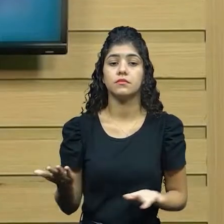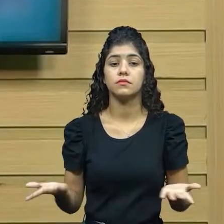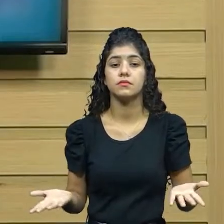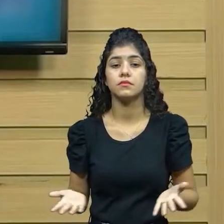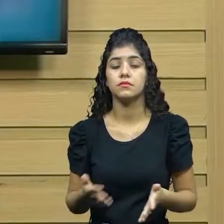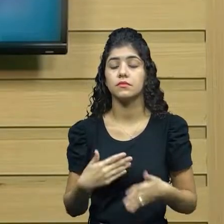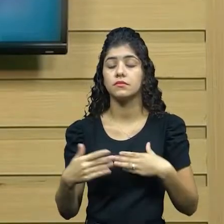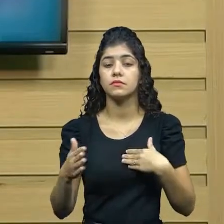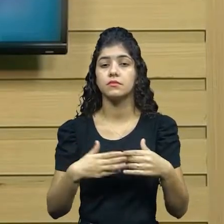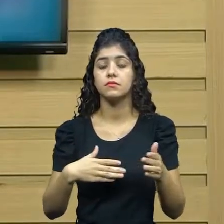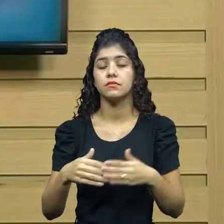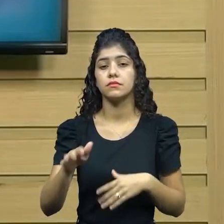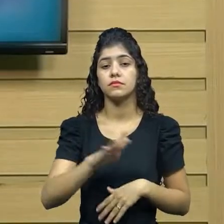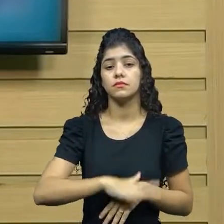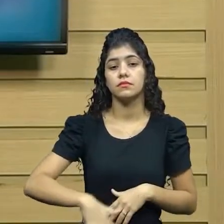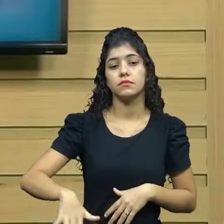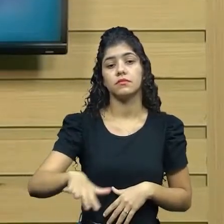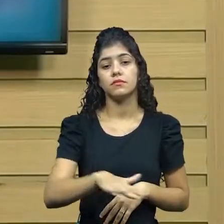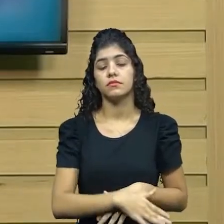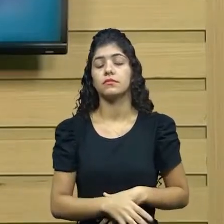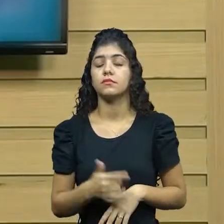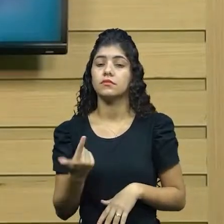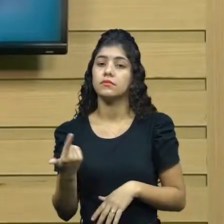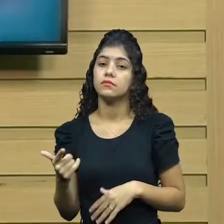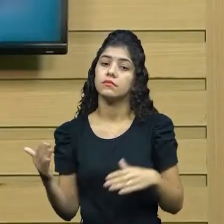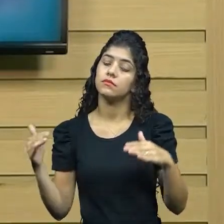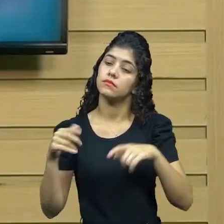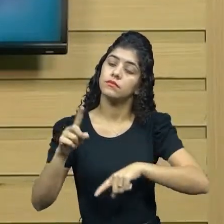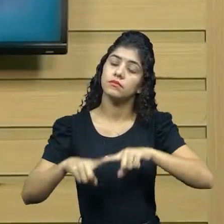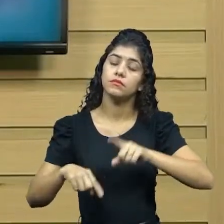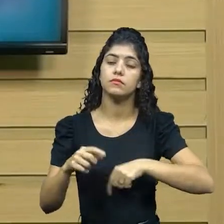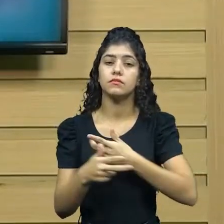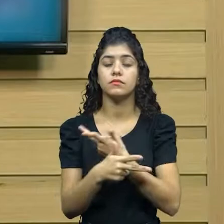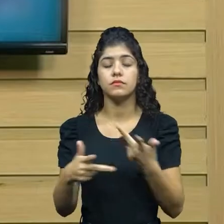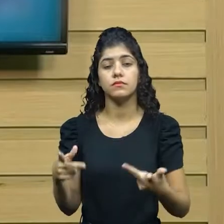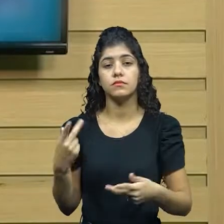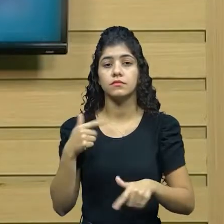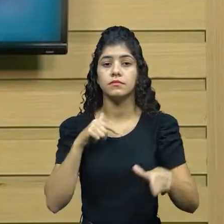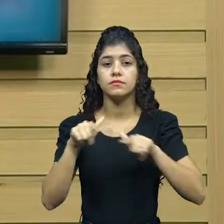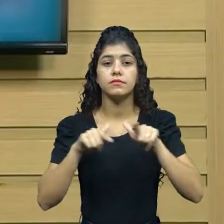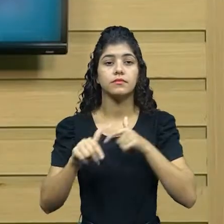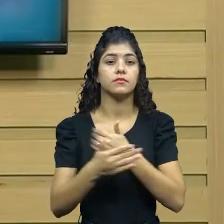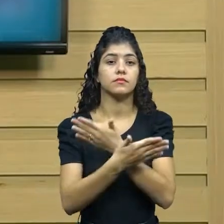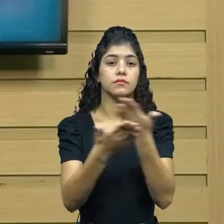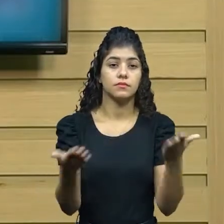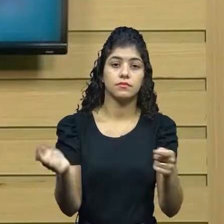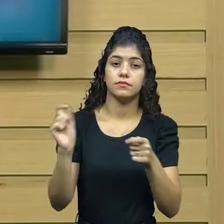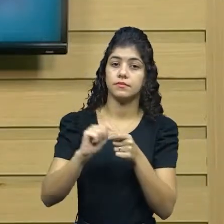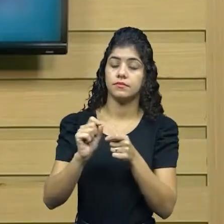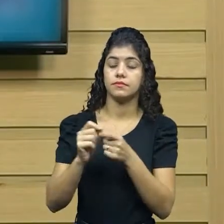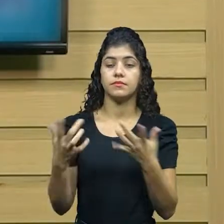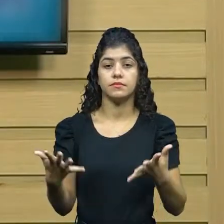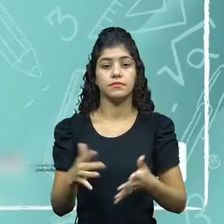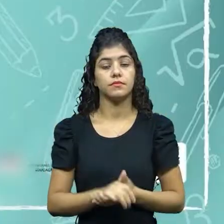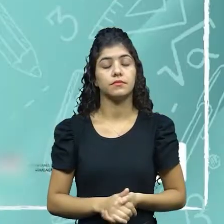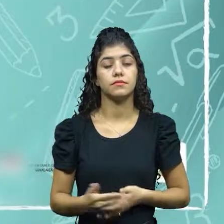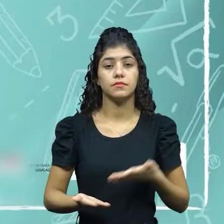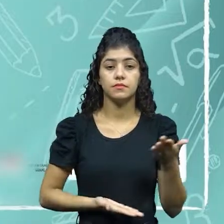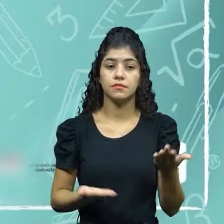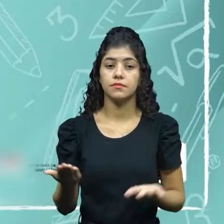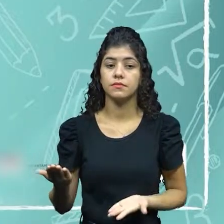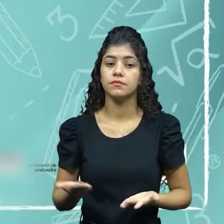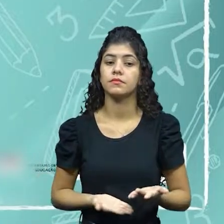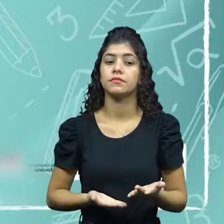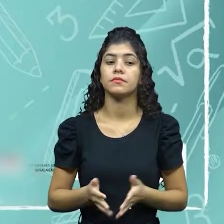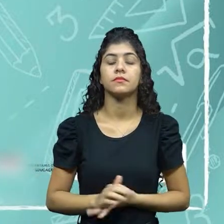qualquer área que você não está relacionado ao produto, mas a fazer, tá bom? Nós chamamos de serviço.